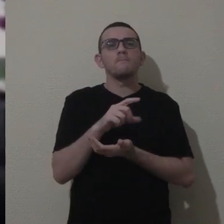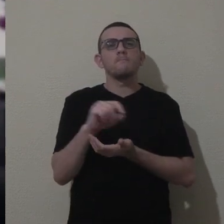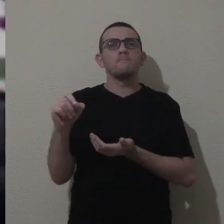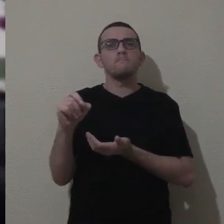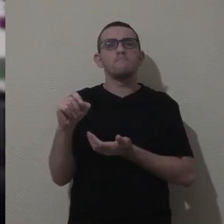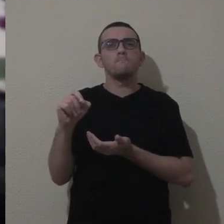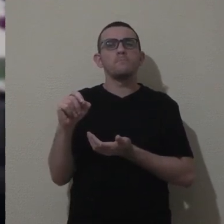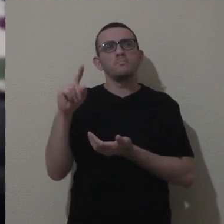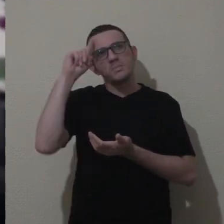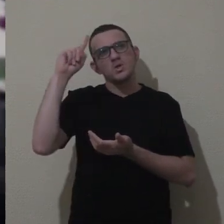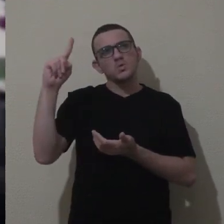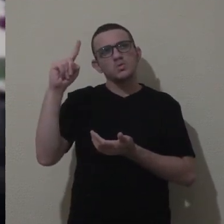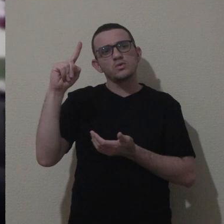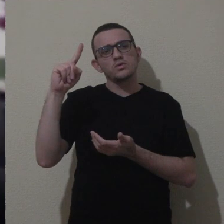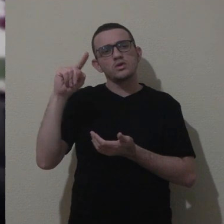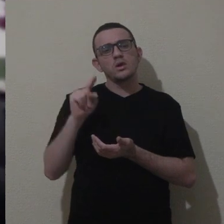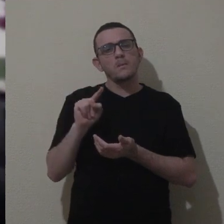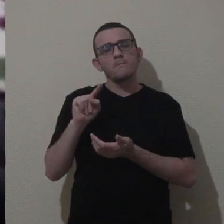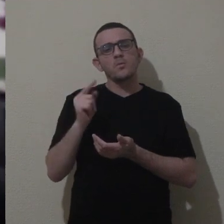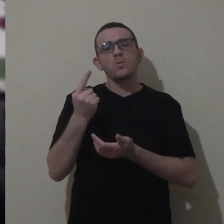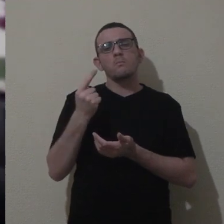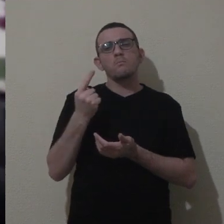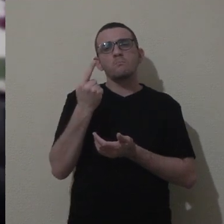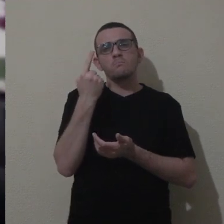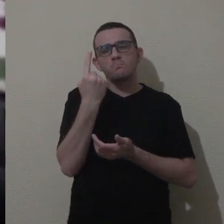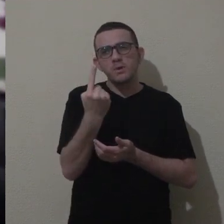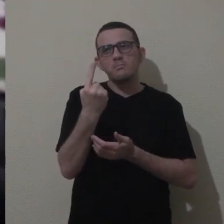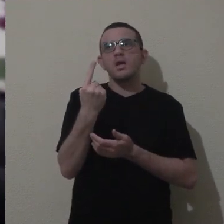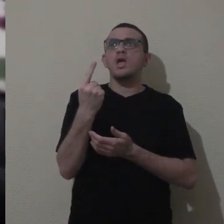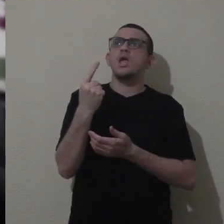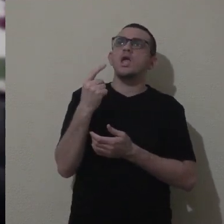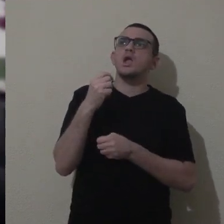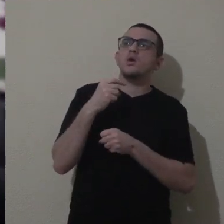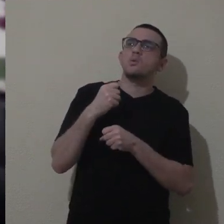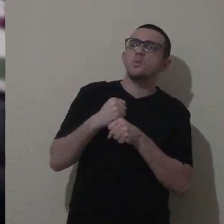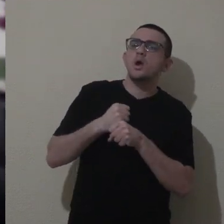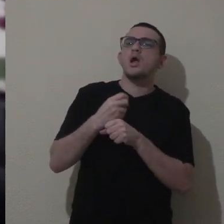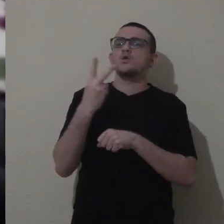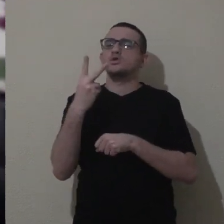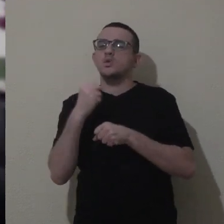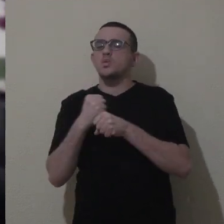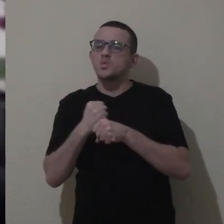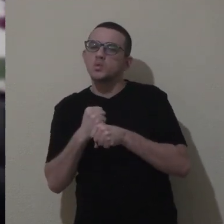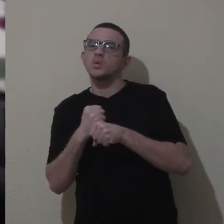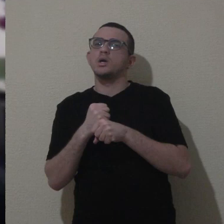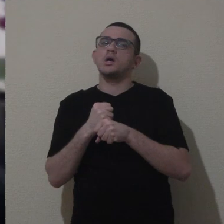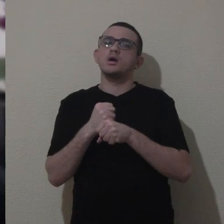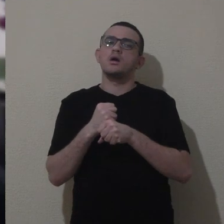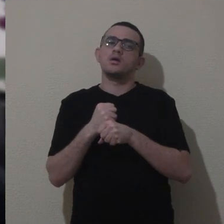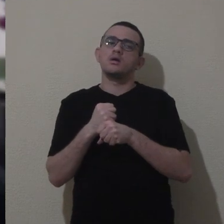1000 dias, que seja o primeiro ano, o primeiro e segundo ano, sobretudo no primeiro ano,